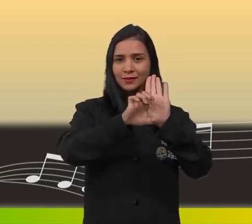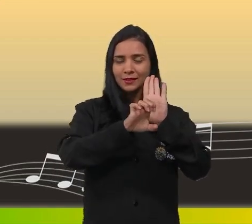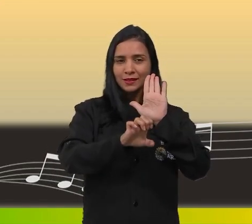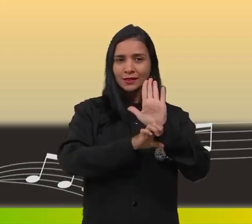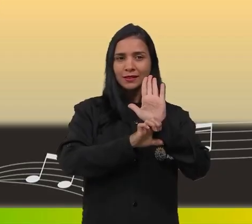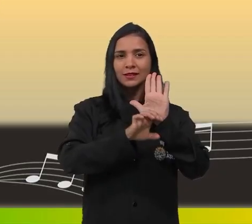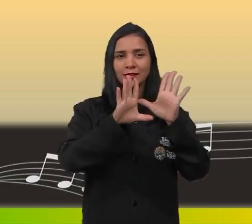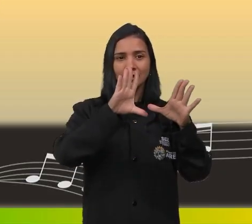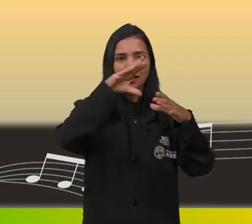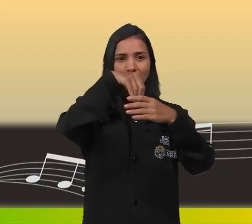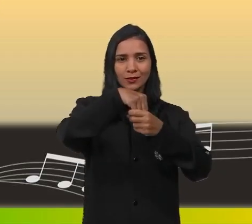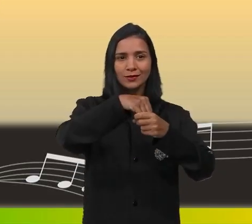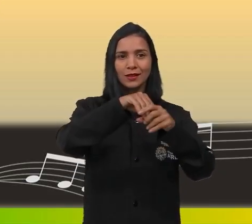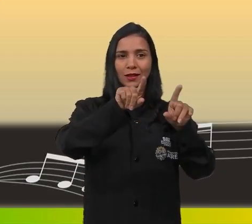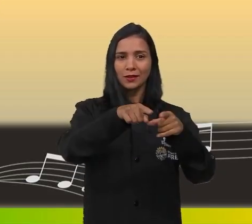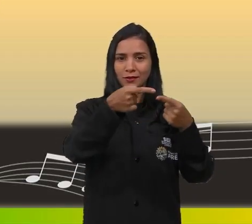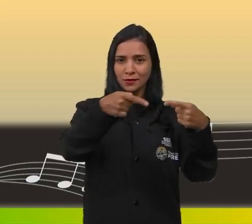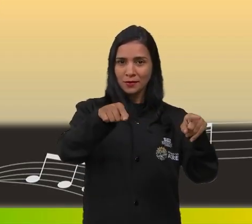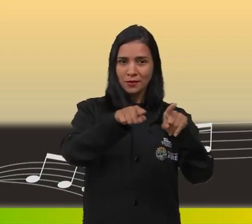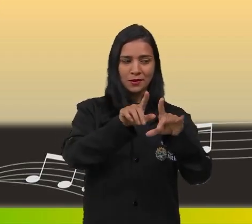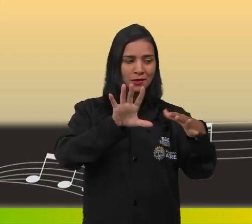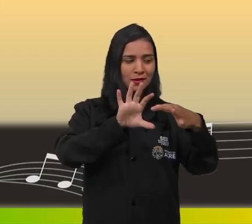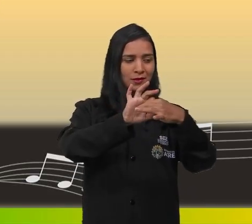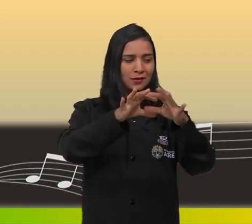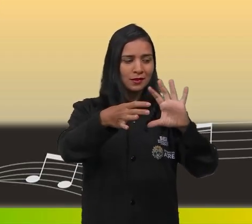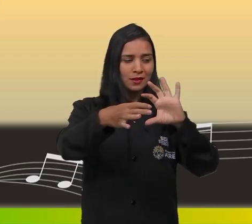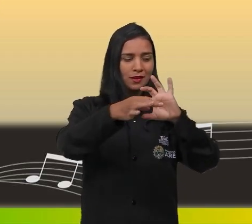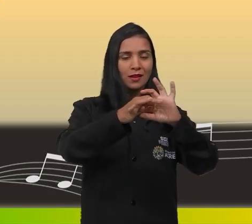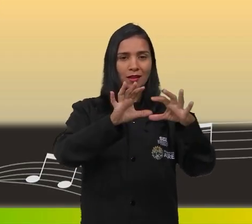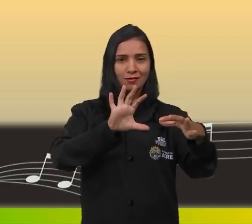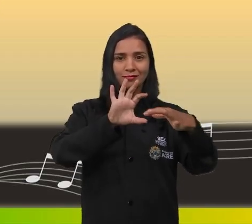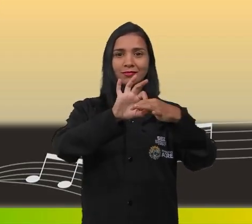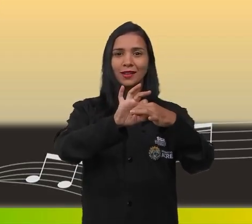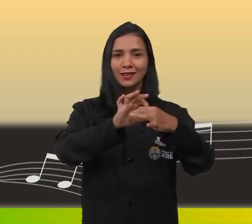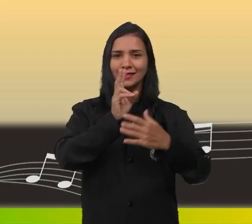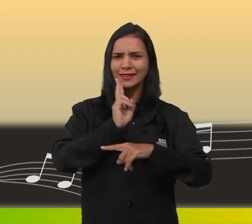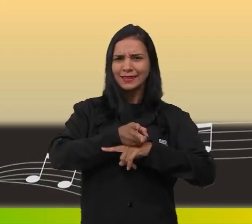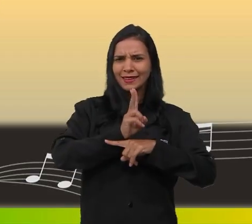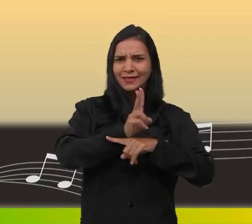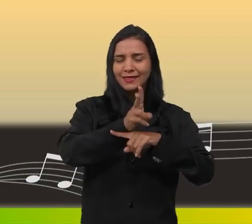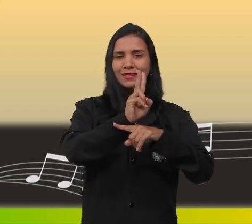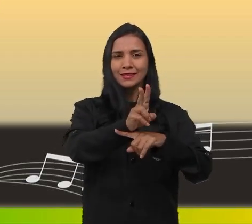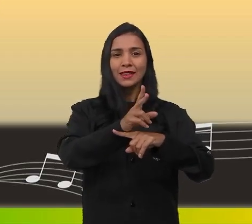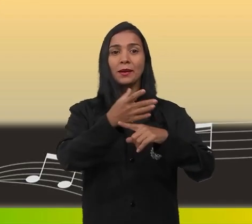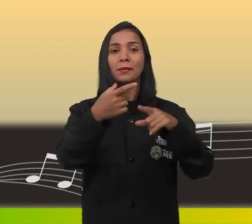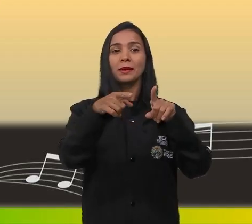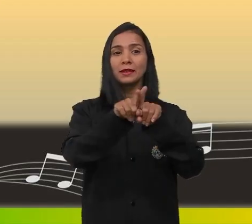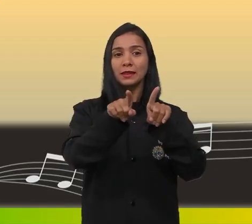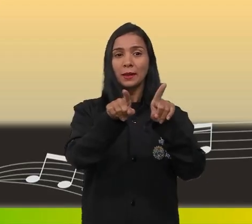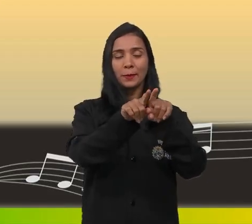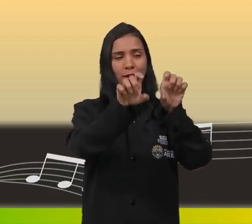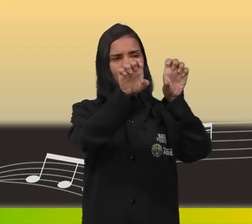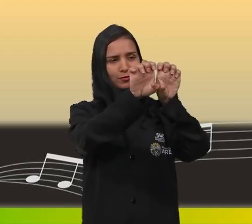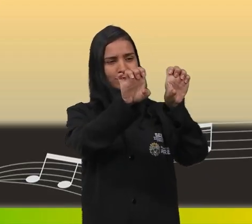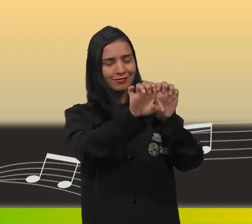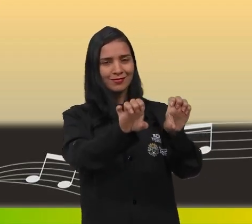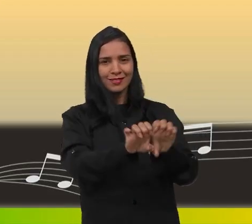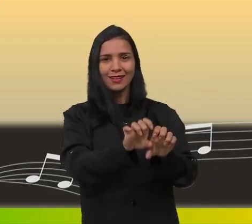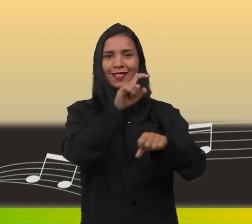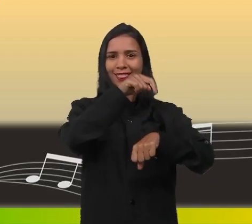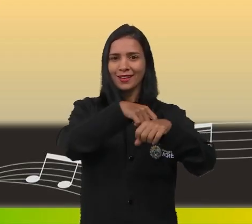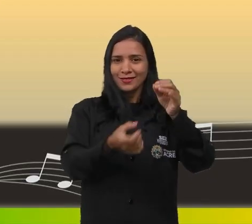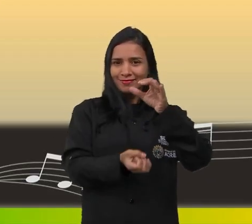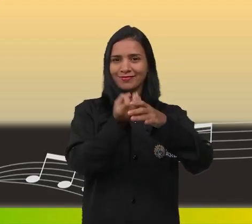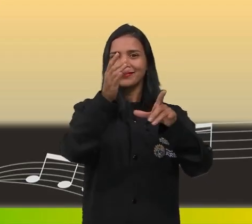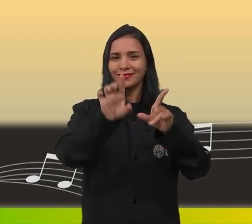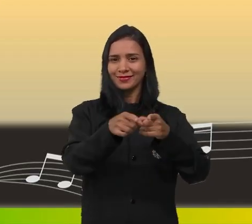esses elementos, eles não são isolados. Eles se conectam e estruturam aí a formação da